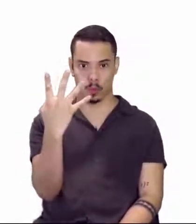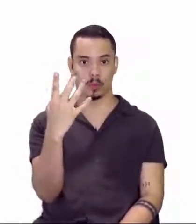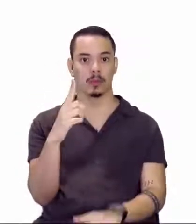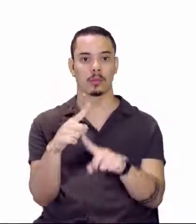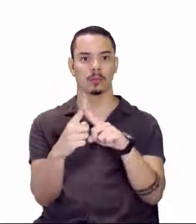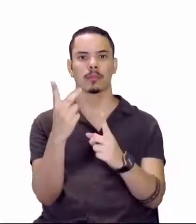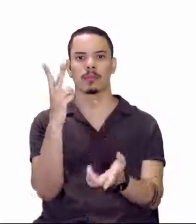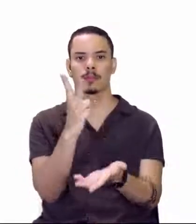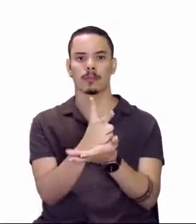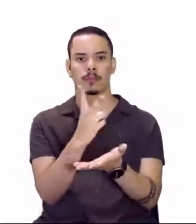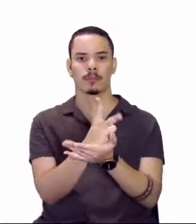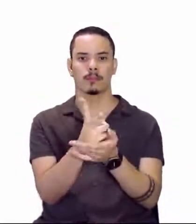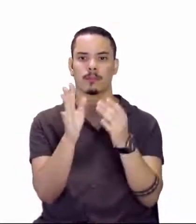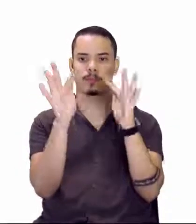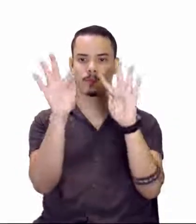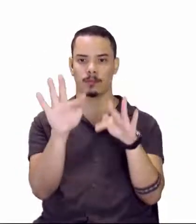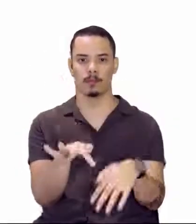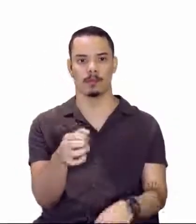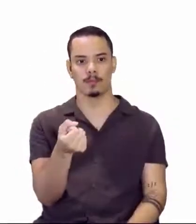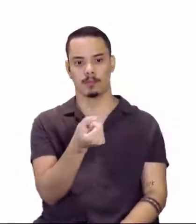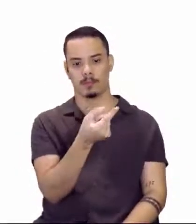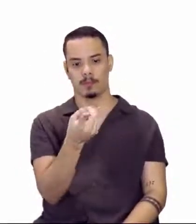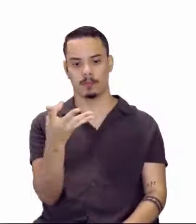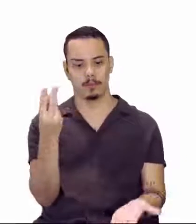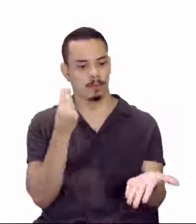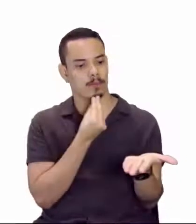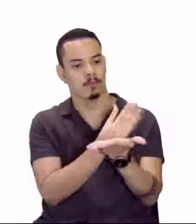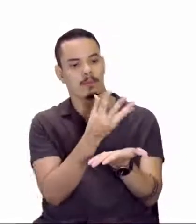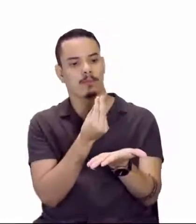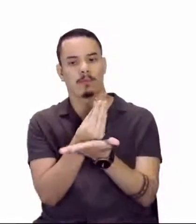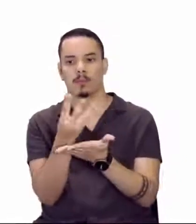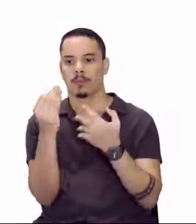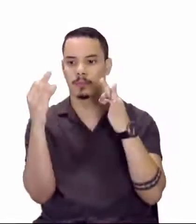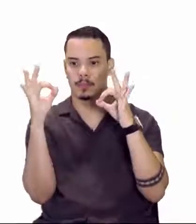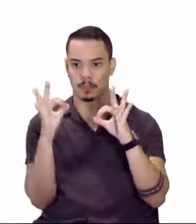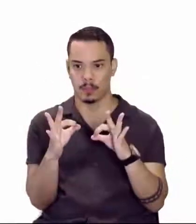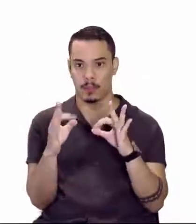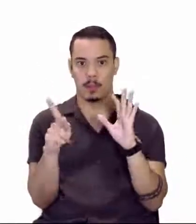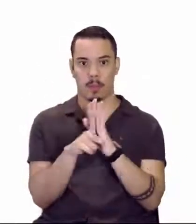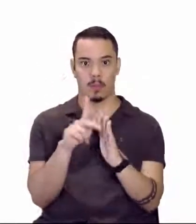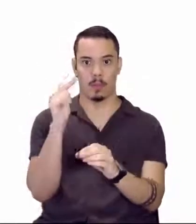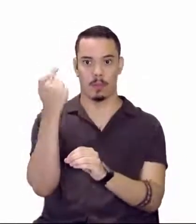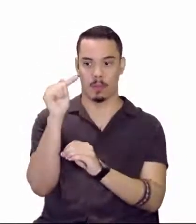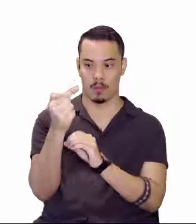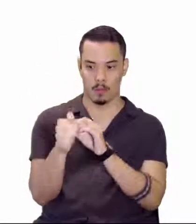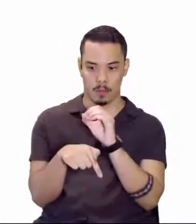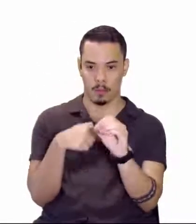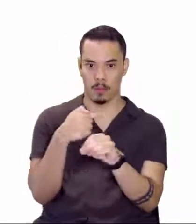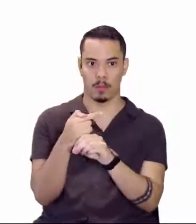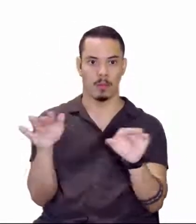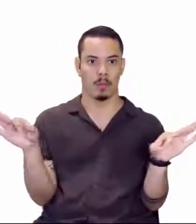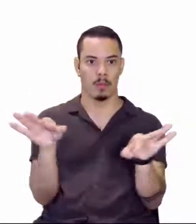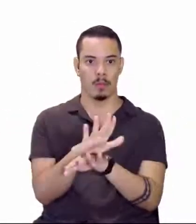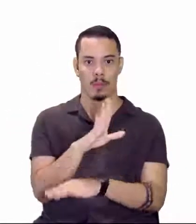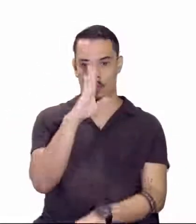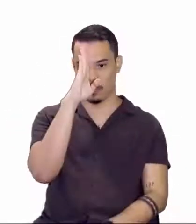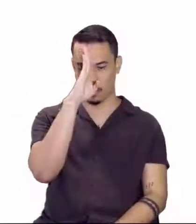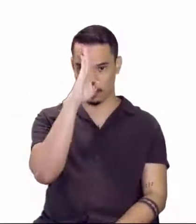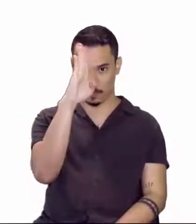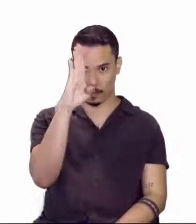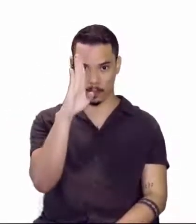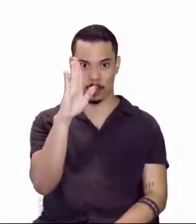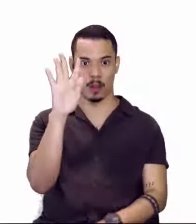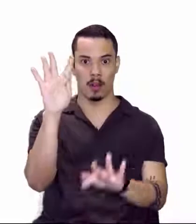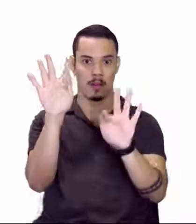que terminar a distribuição eletrônica, o átomo no estado fundamental, e seus elétrons mais energéticos terminam em